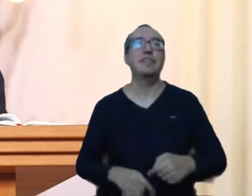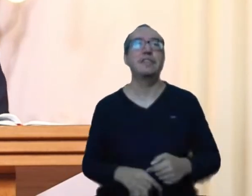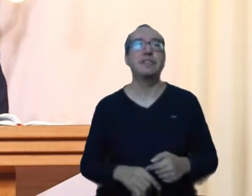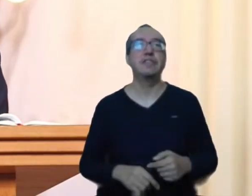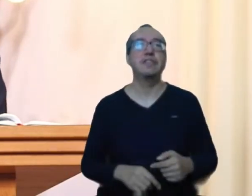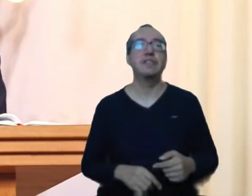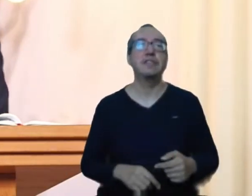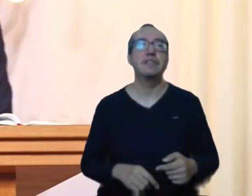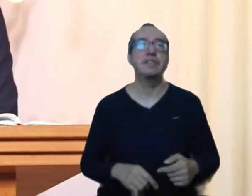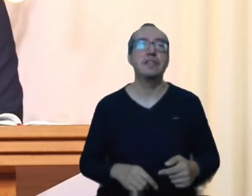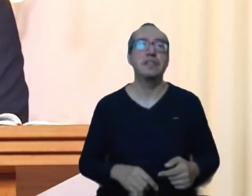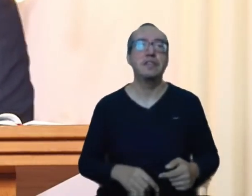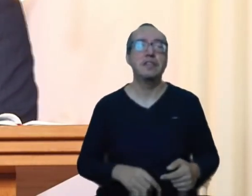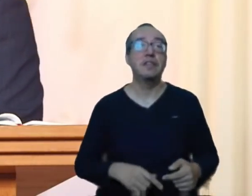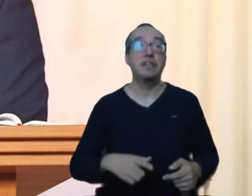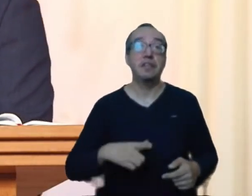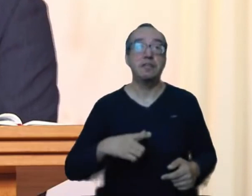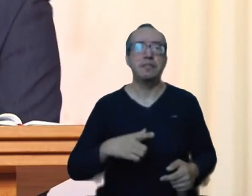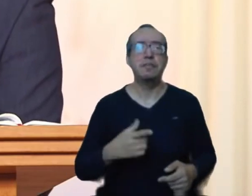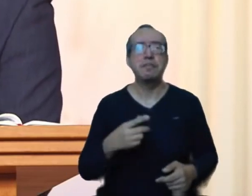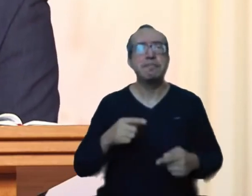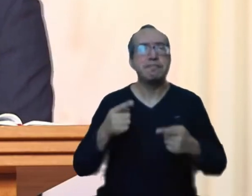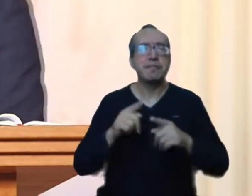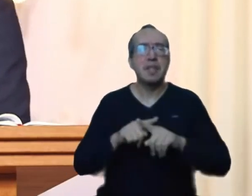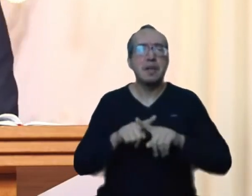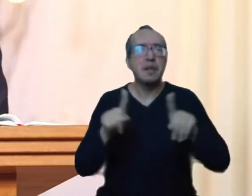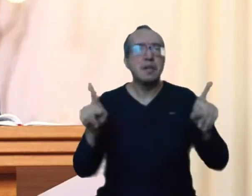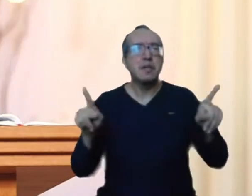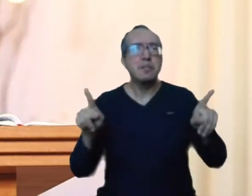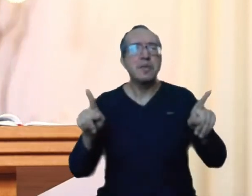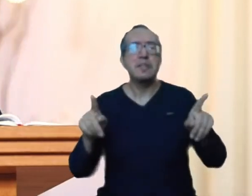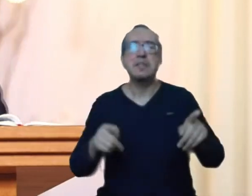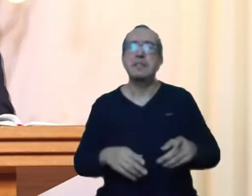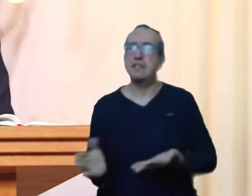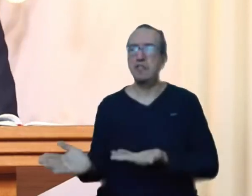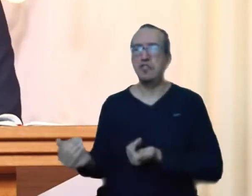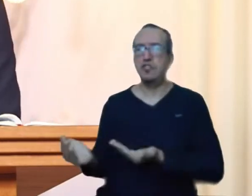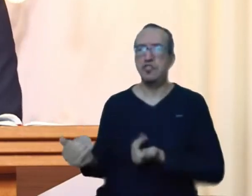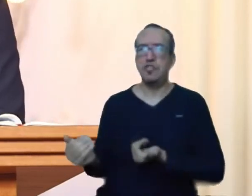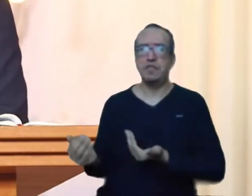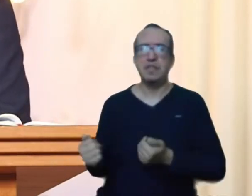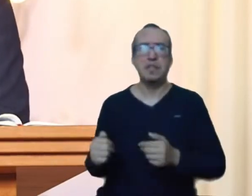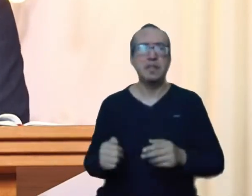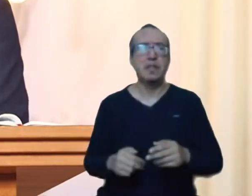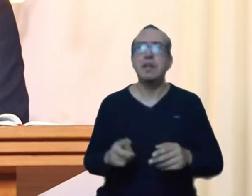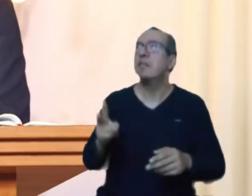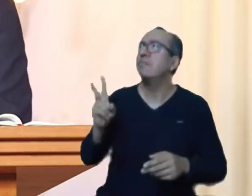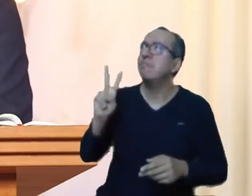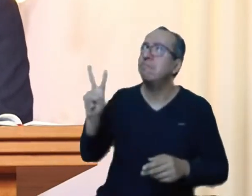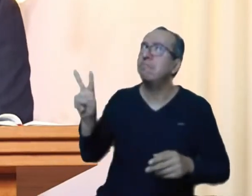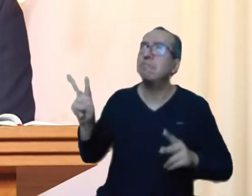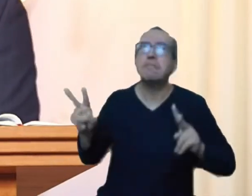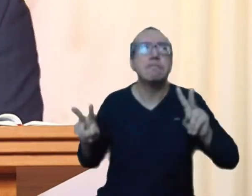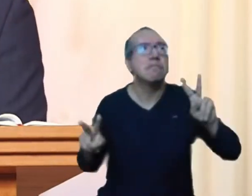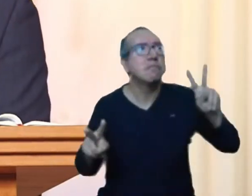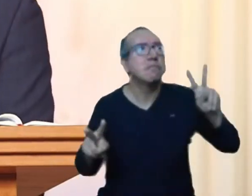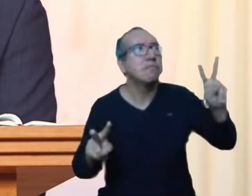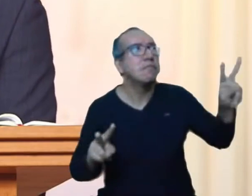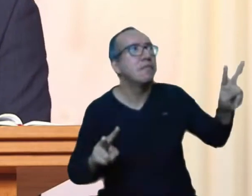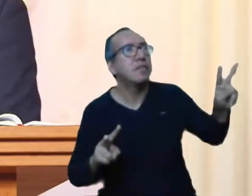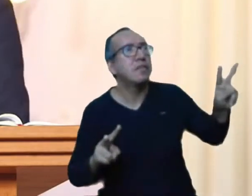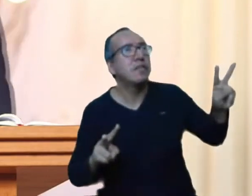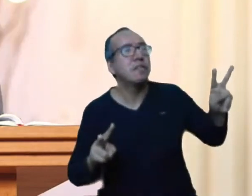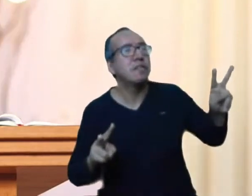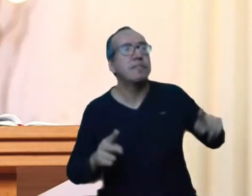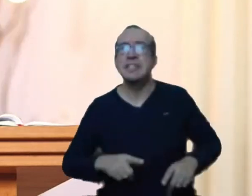de se distrair com as coisas que acontecem fora da igreja. E essa distração